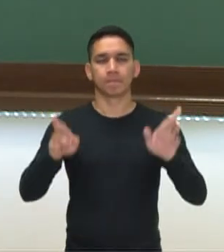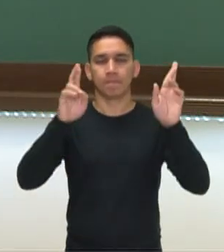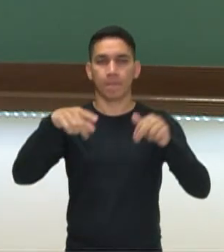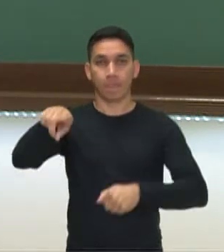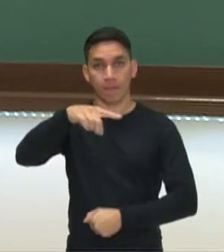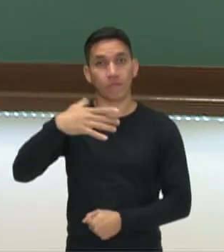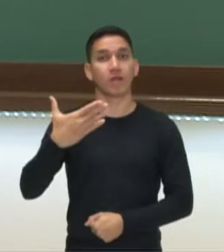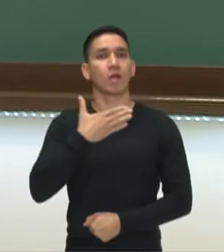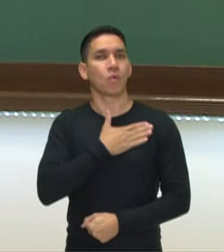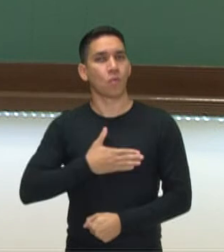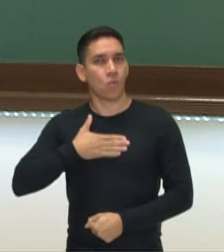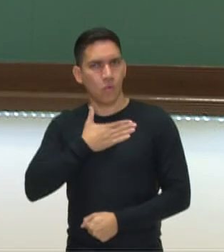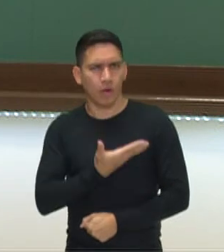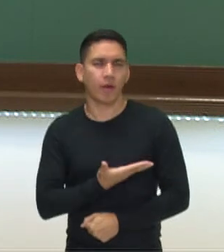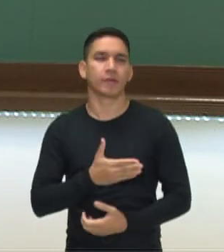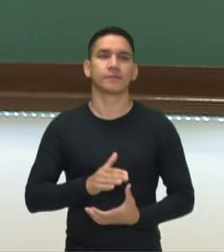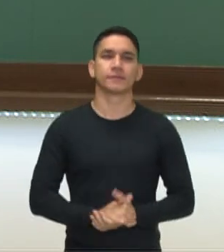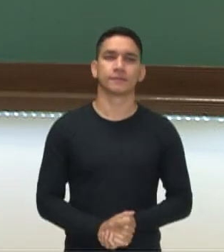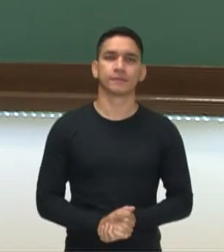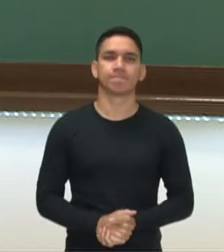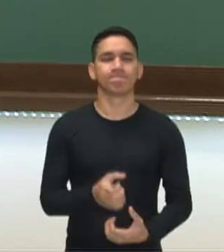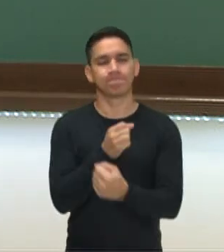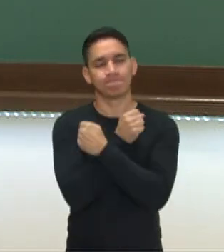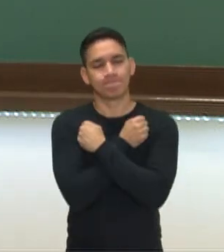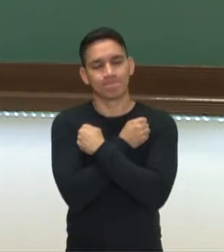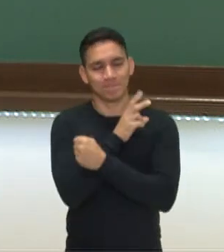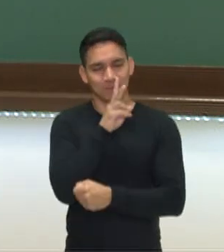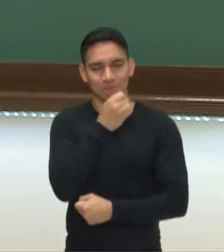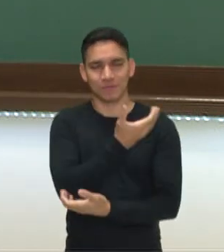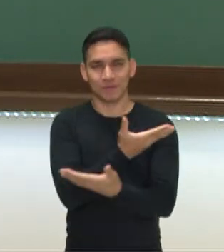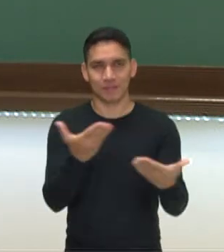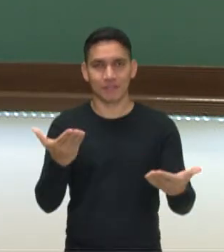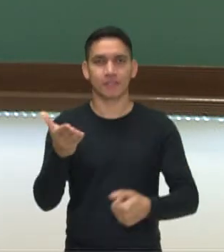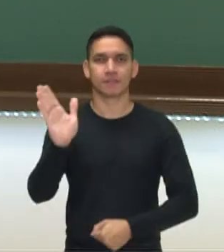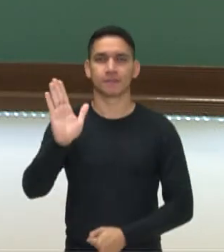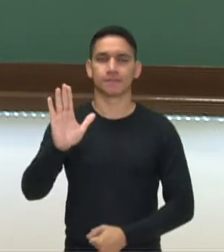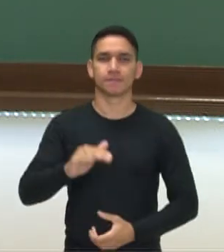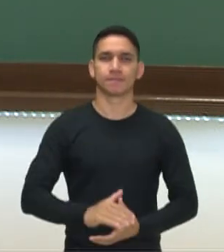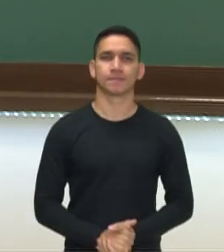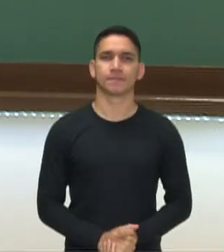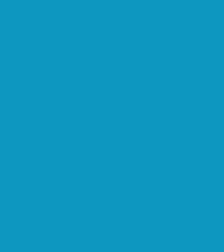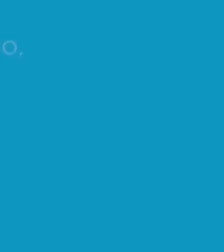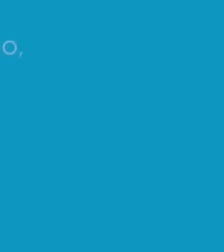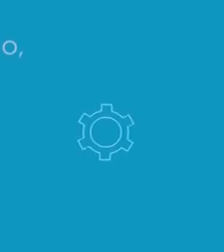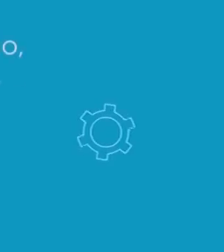espero que vocês tenham gostado. Um forte abraço e até logo.